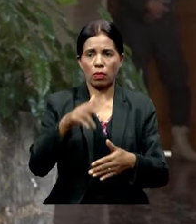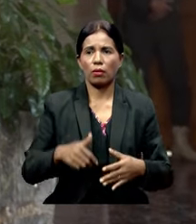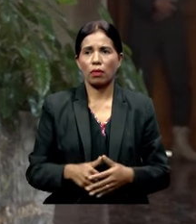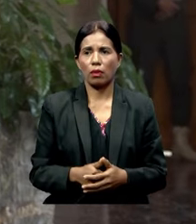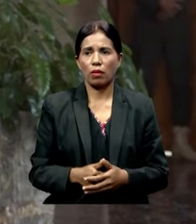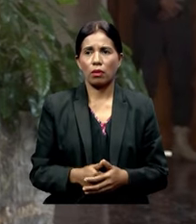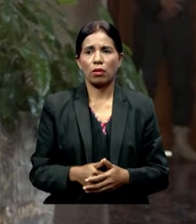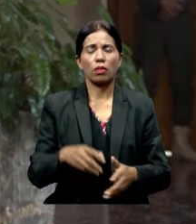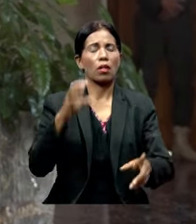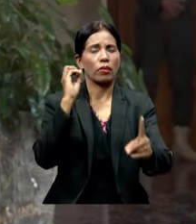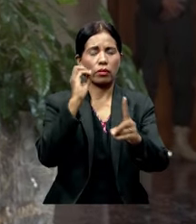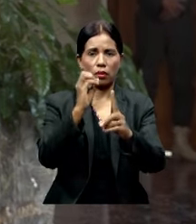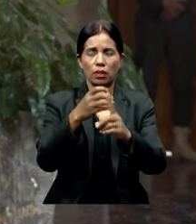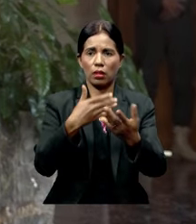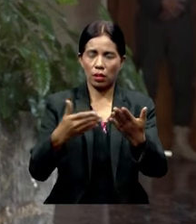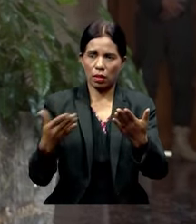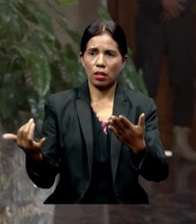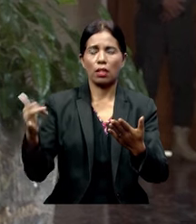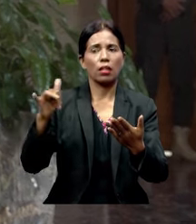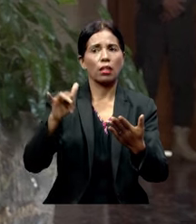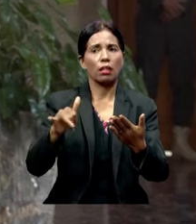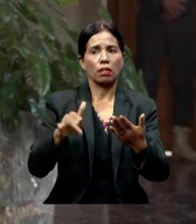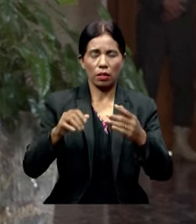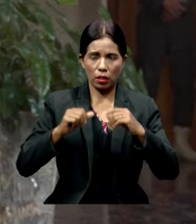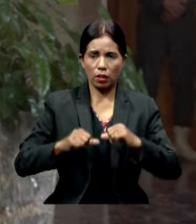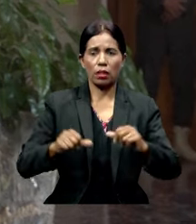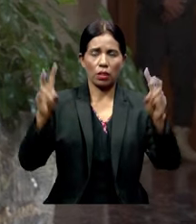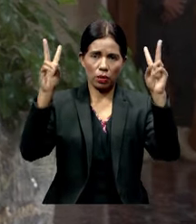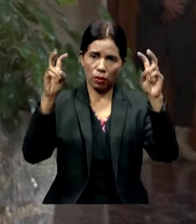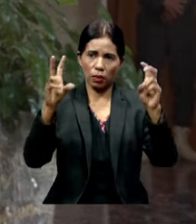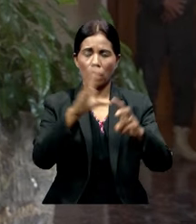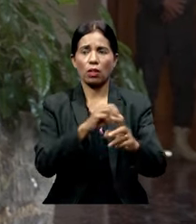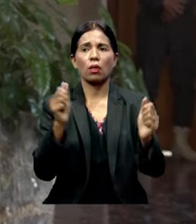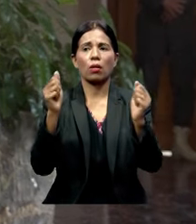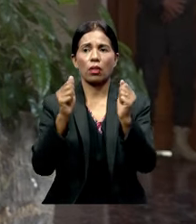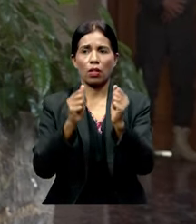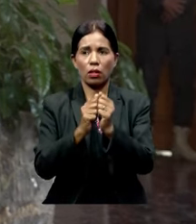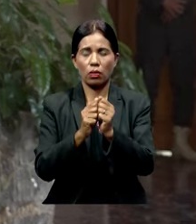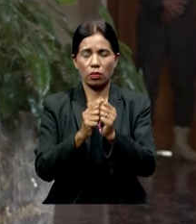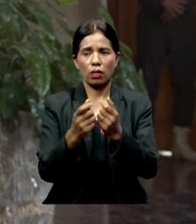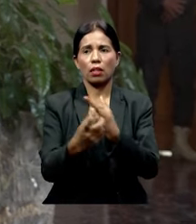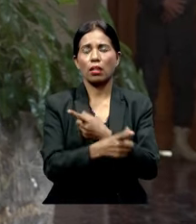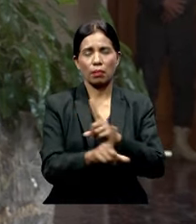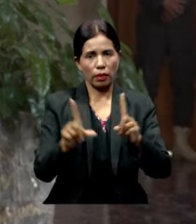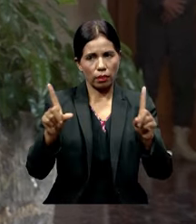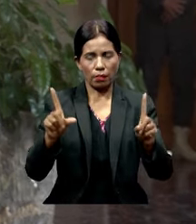mini objeto mini conteúdo ou mini deliberação